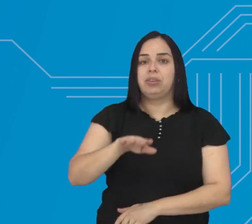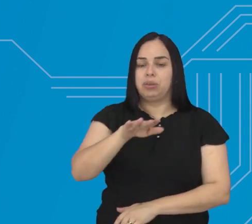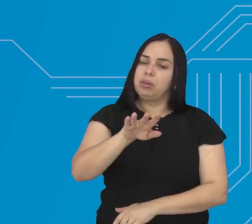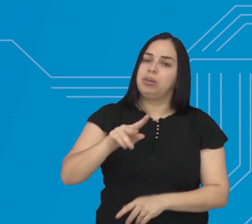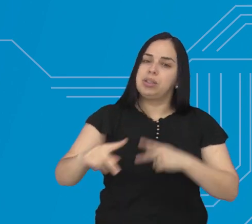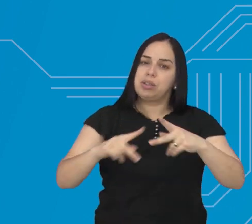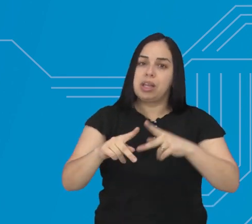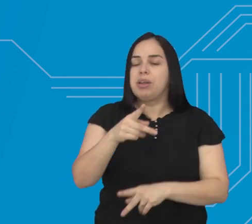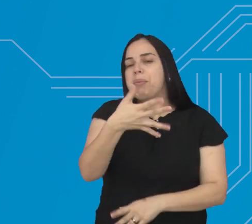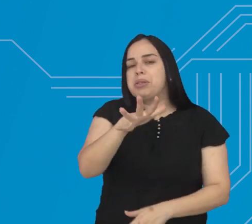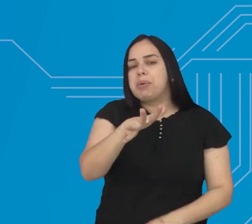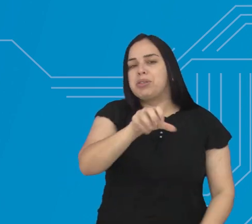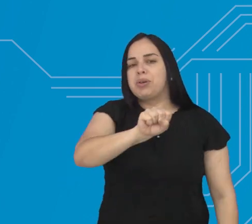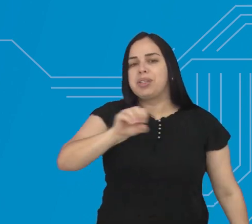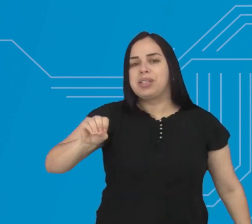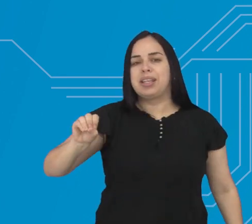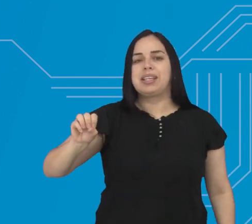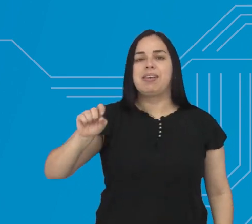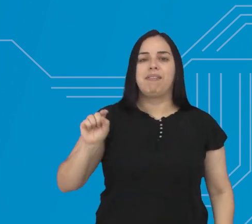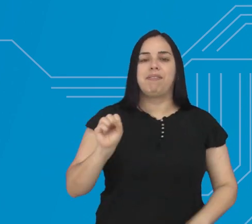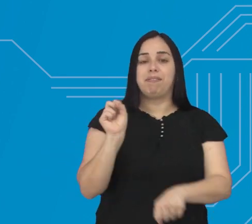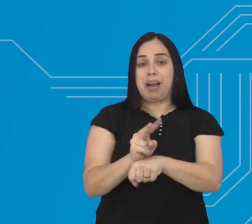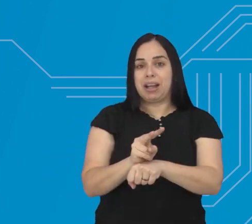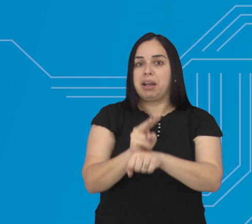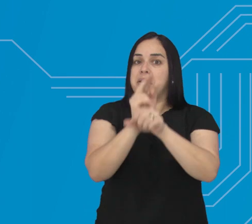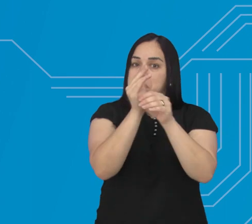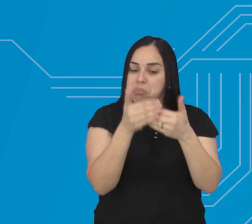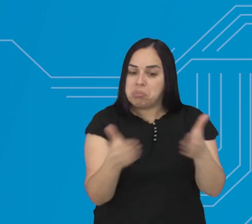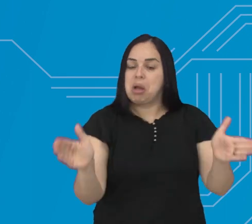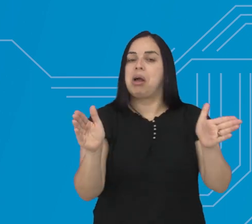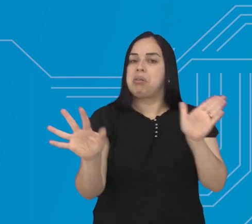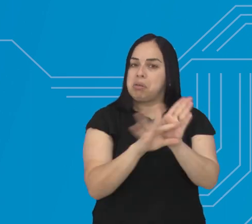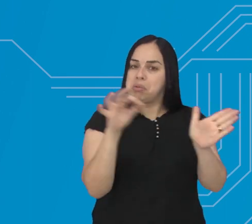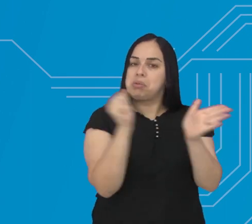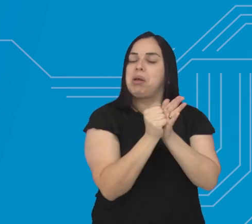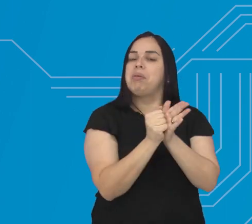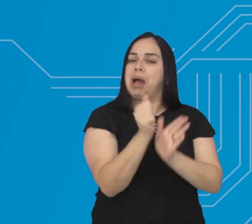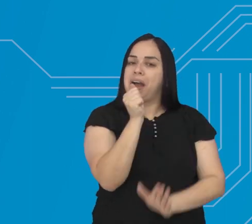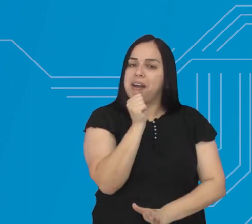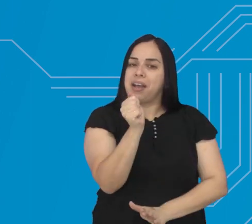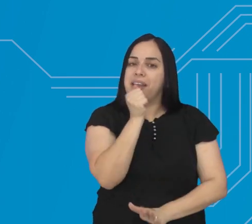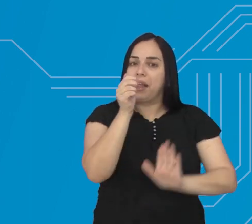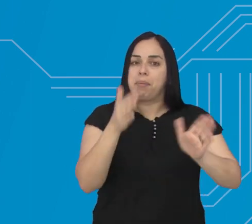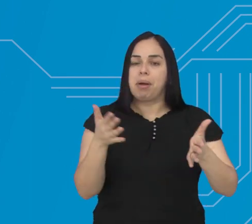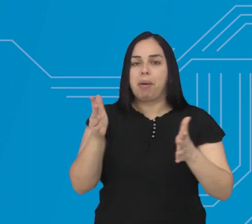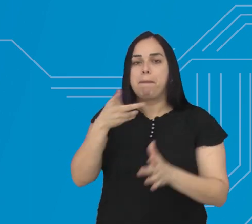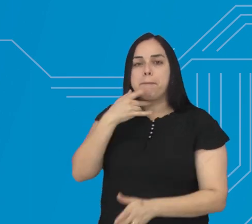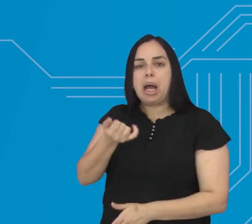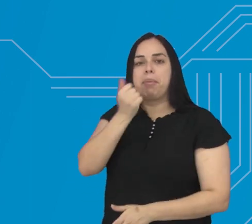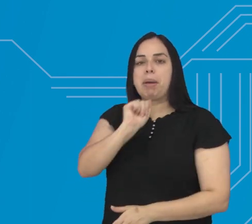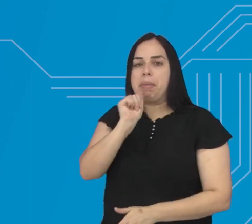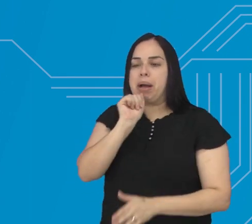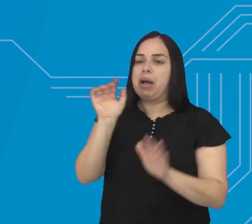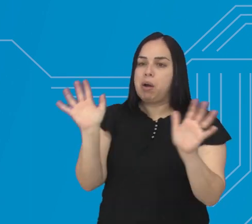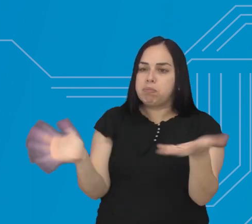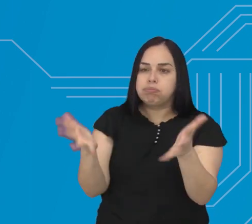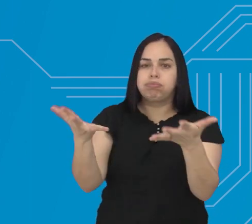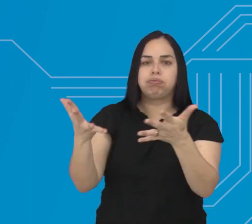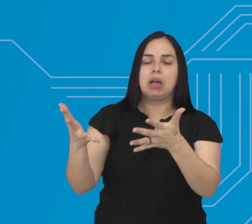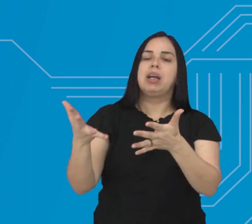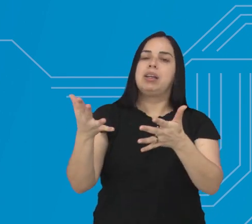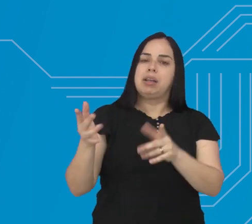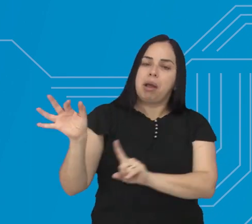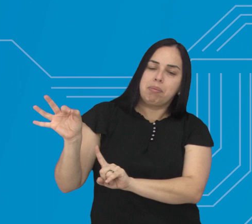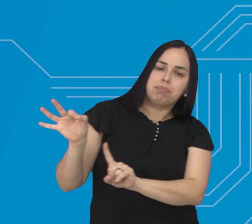de 800 vagas. E o melhor é que ainda está aberto, viu, o período de inscrição. Para incentivar os pais responsáveis